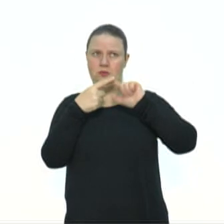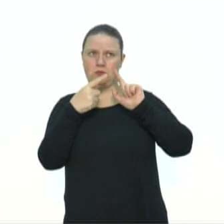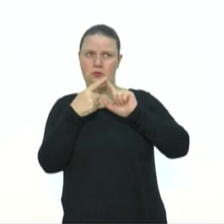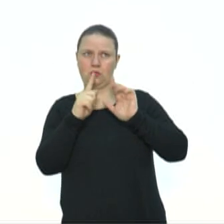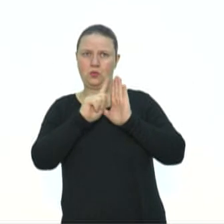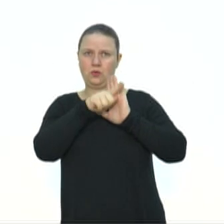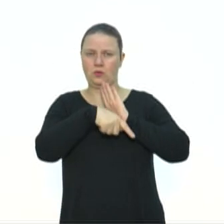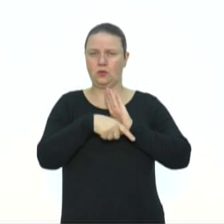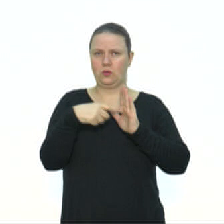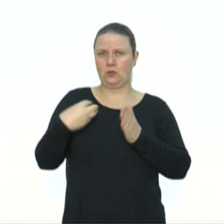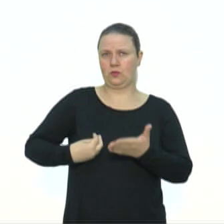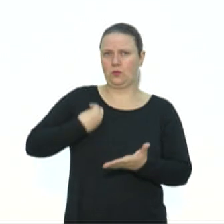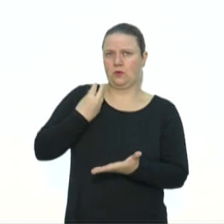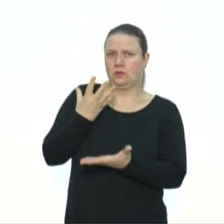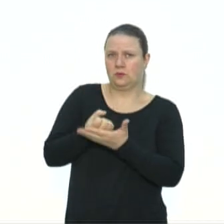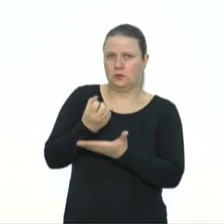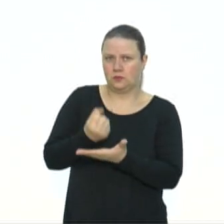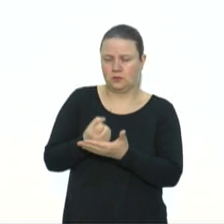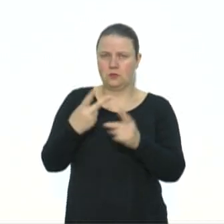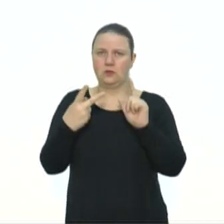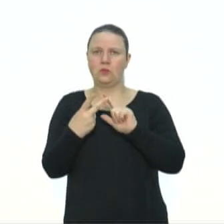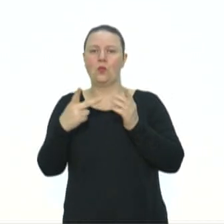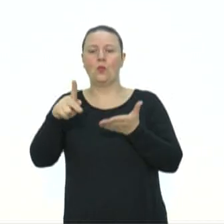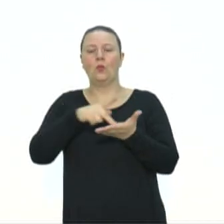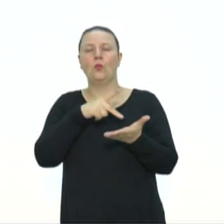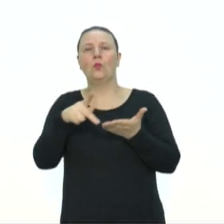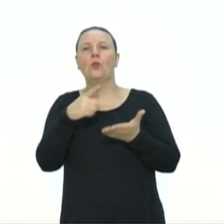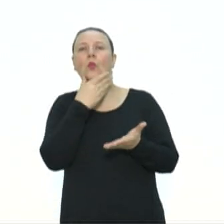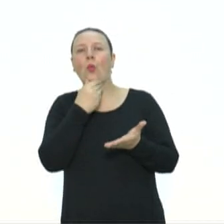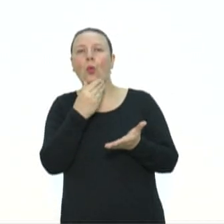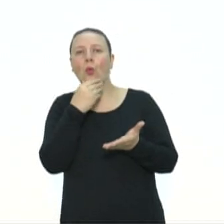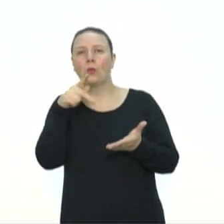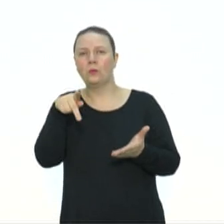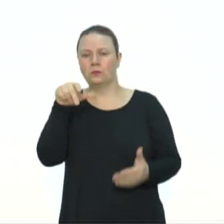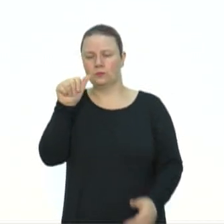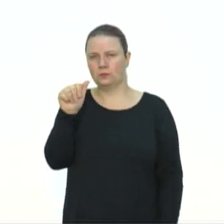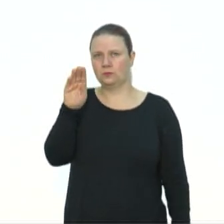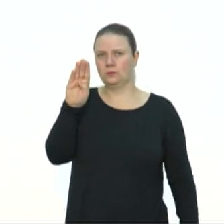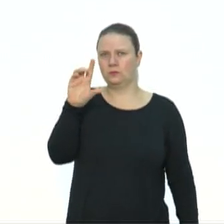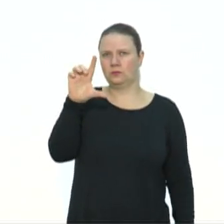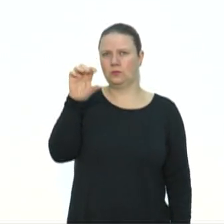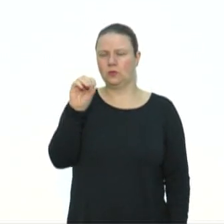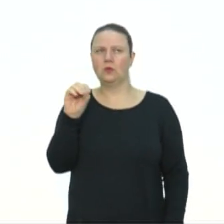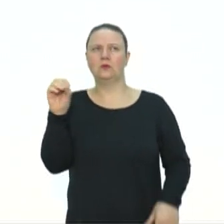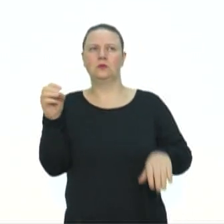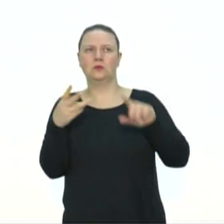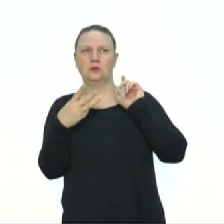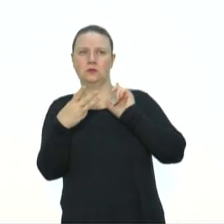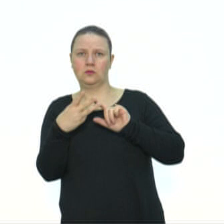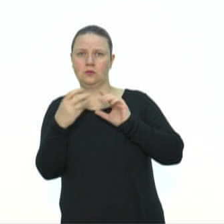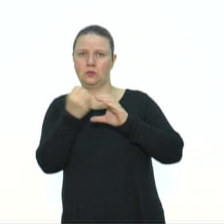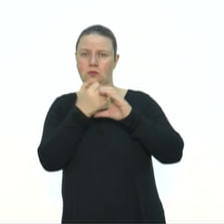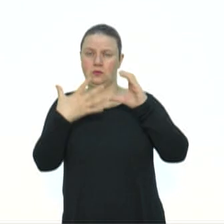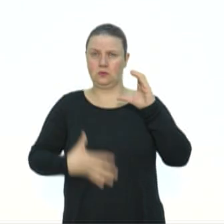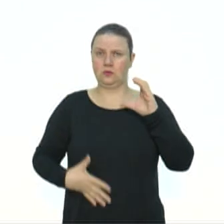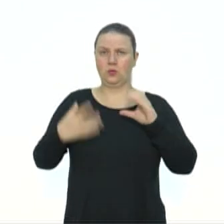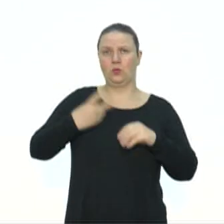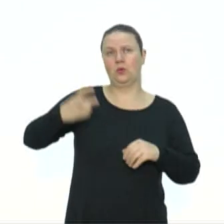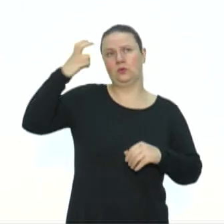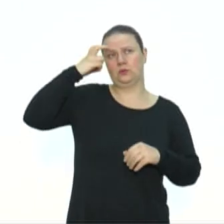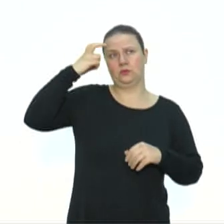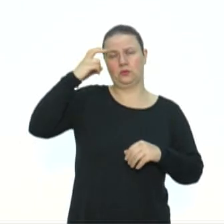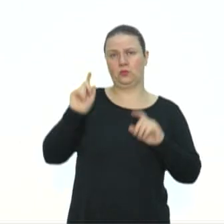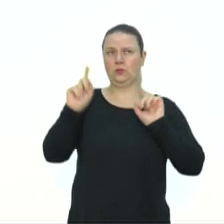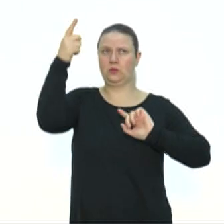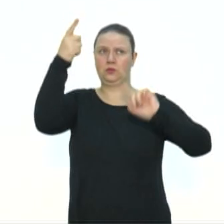sobre el poeta chileno Pablo Neruda, sobre aspectos culturales de Chile y también sobre los